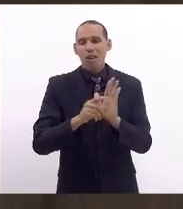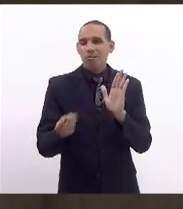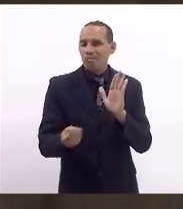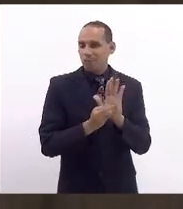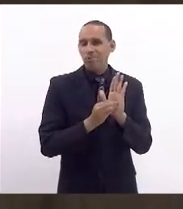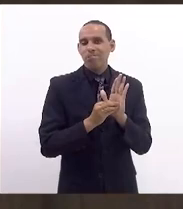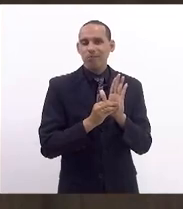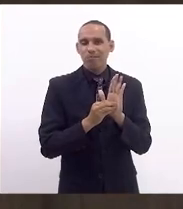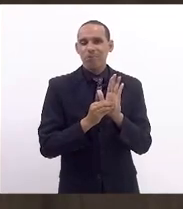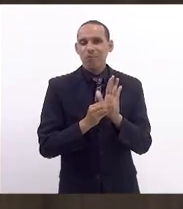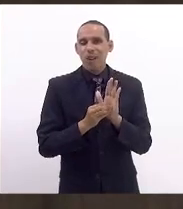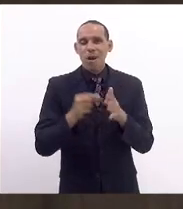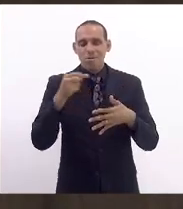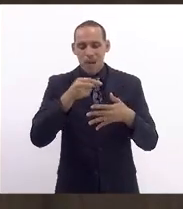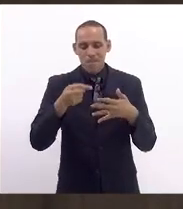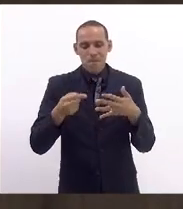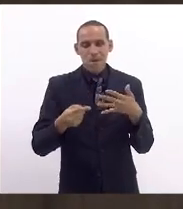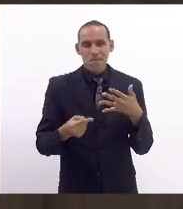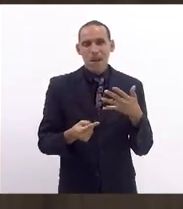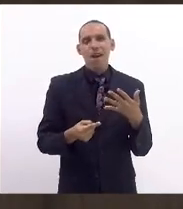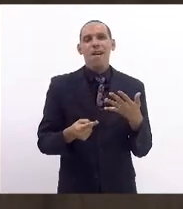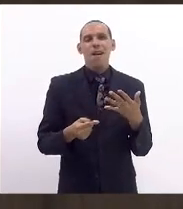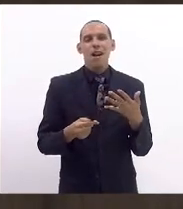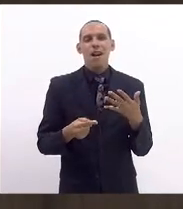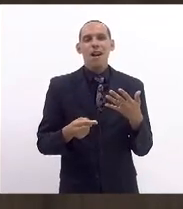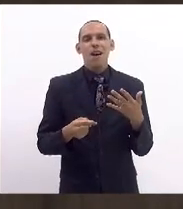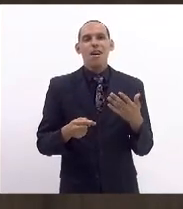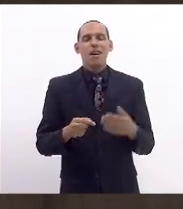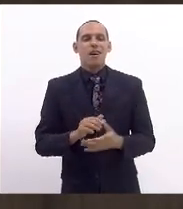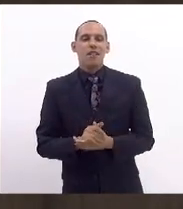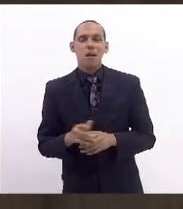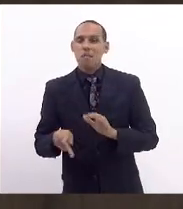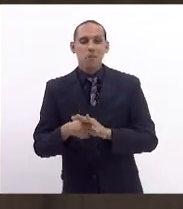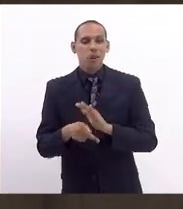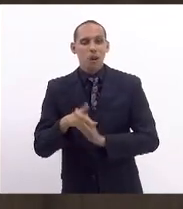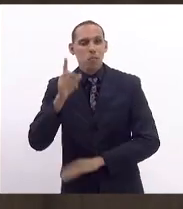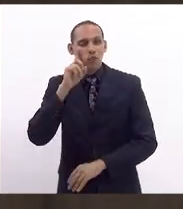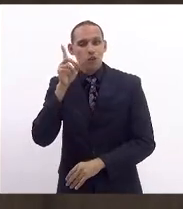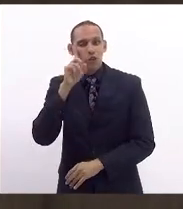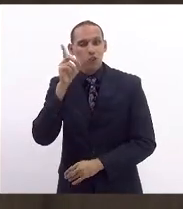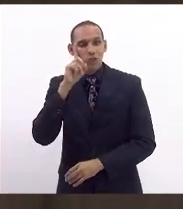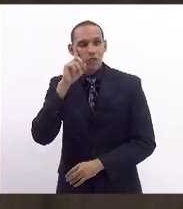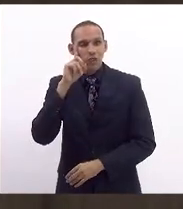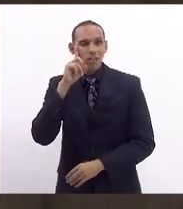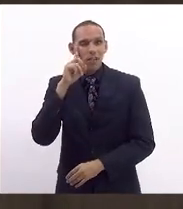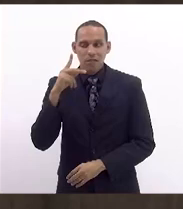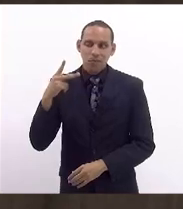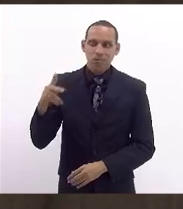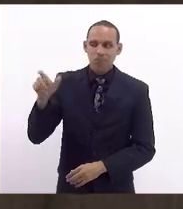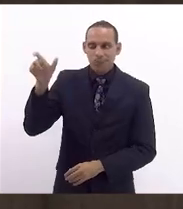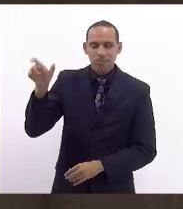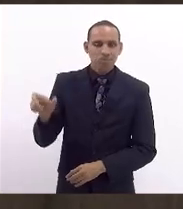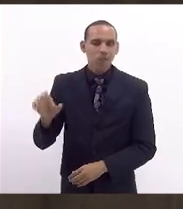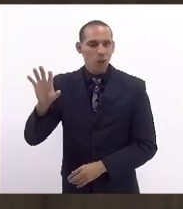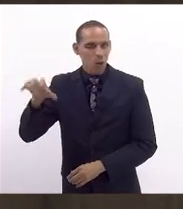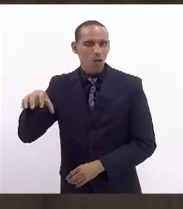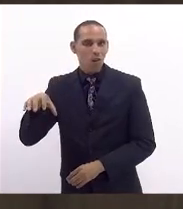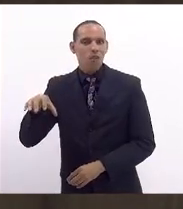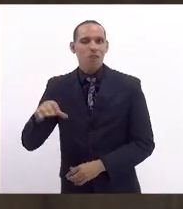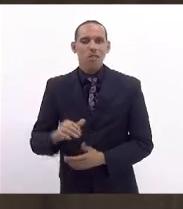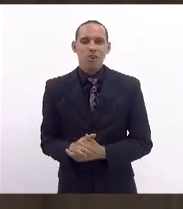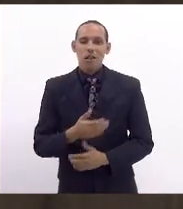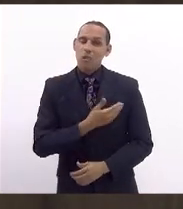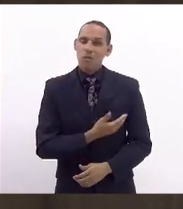orgânica de atribuições missões e prerrogativas já exercida no cotidiano é por este importante indispensável